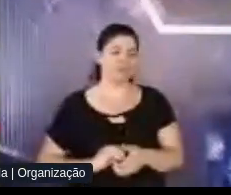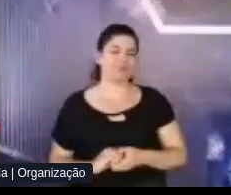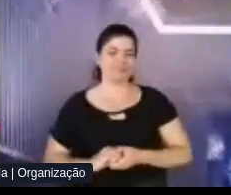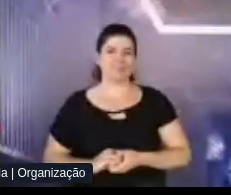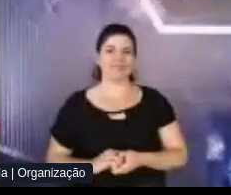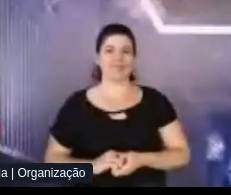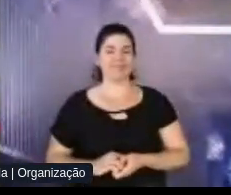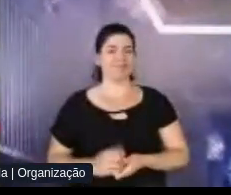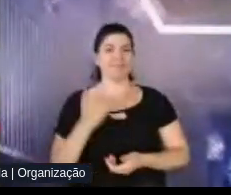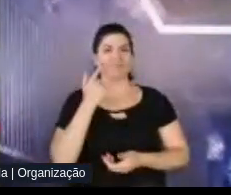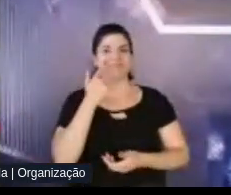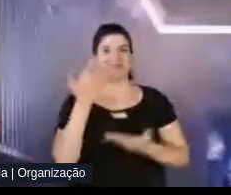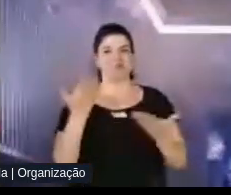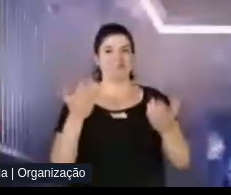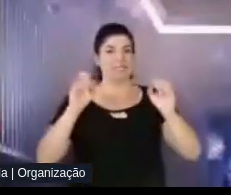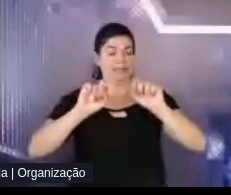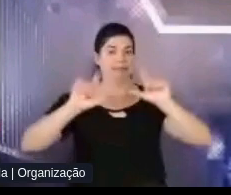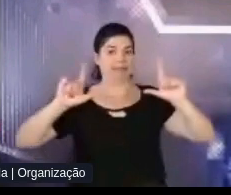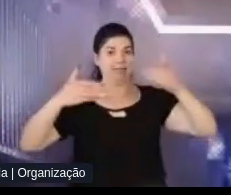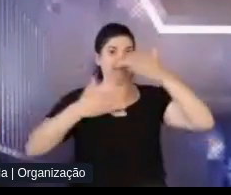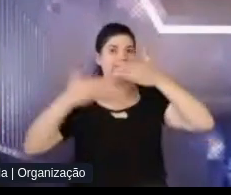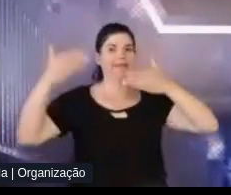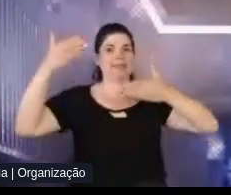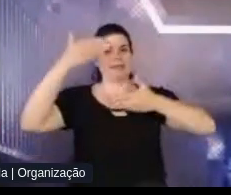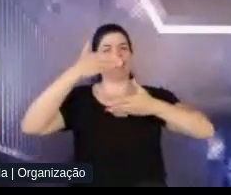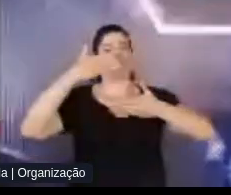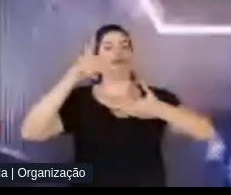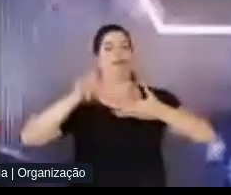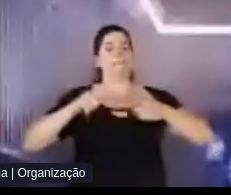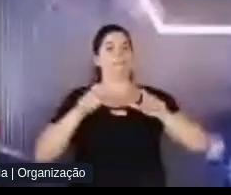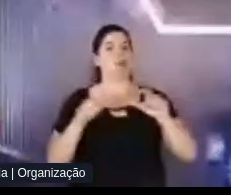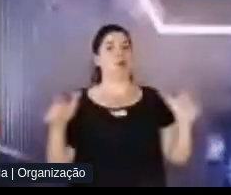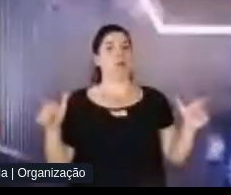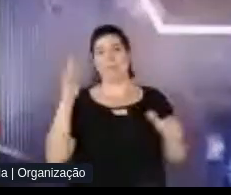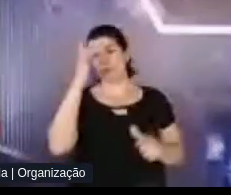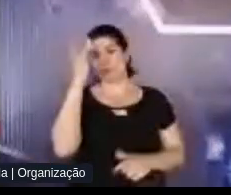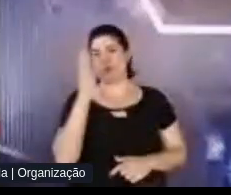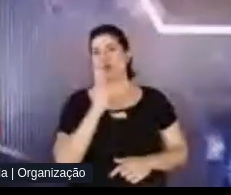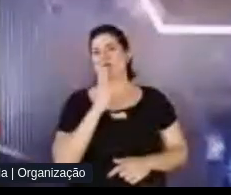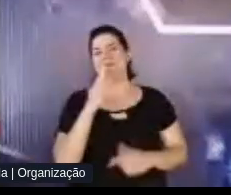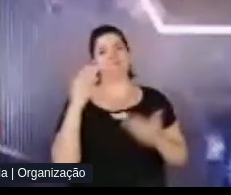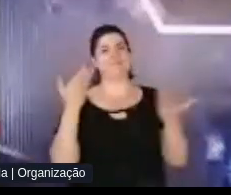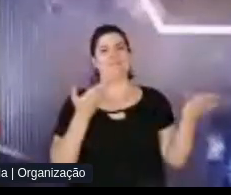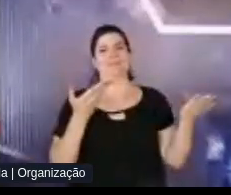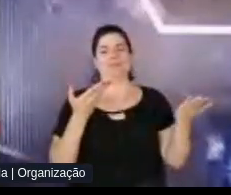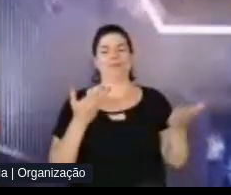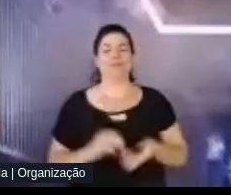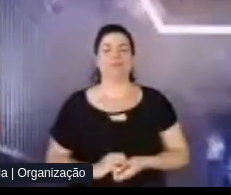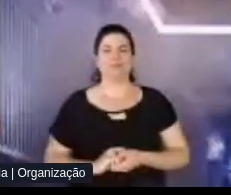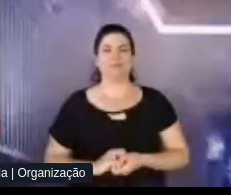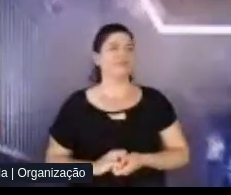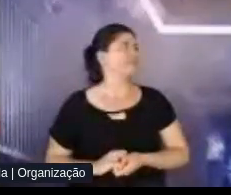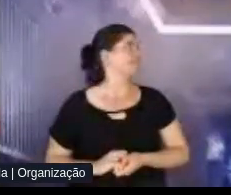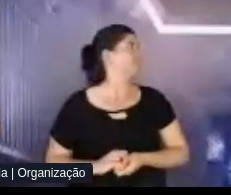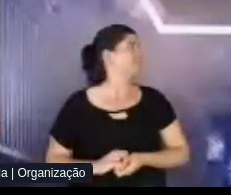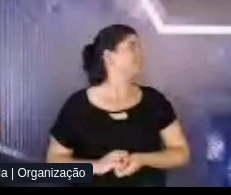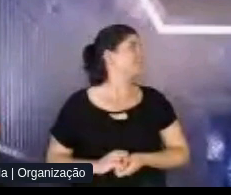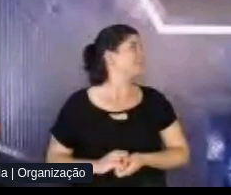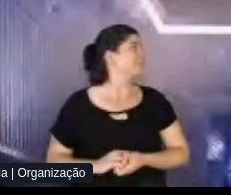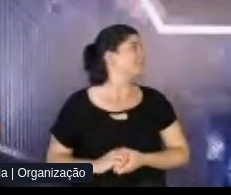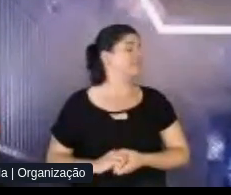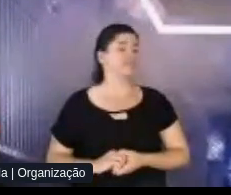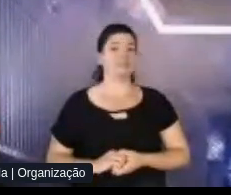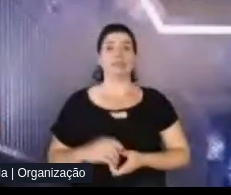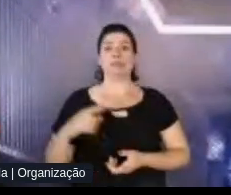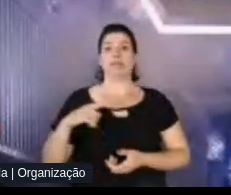Esse slide aqui, eu acho que, basicamente, a maior parte das pessoas conhece quem são. Então, vamos lá. Aqui mais à esquerda, a gente tem o